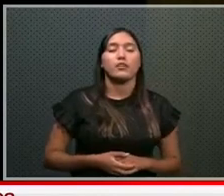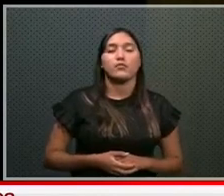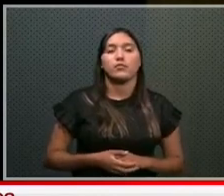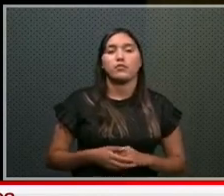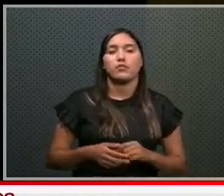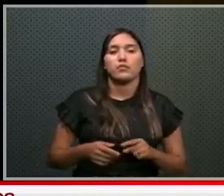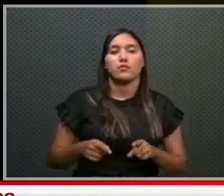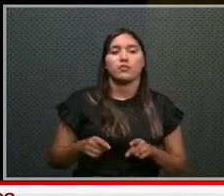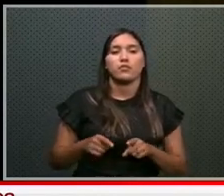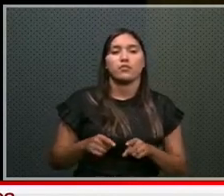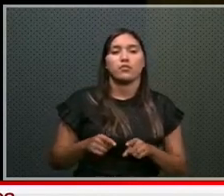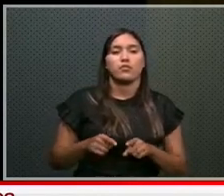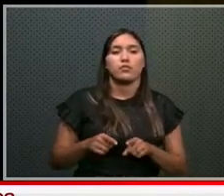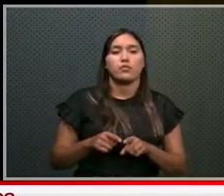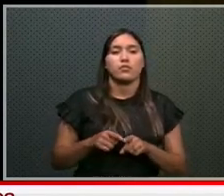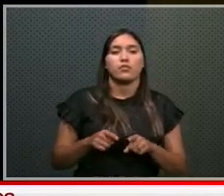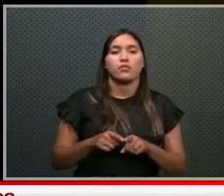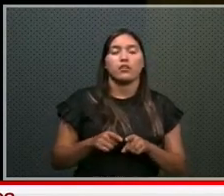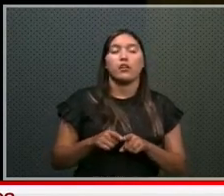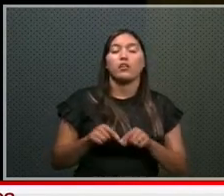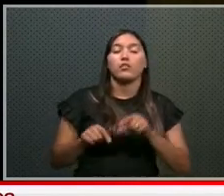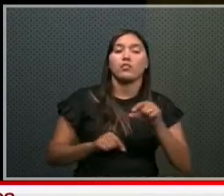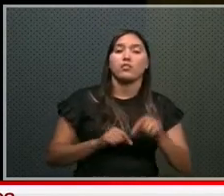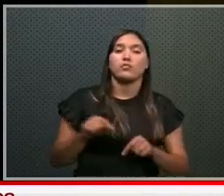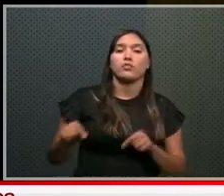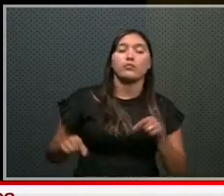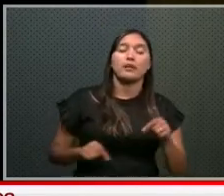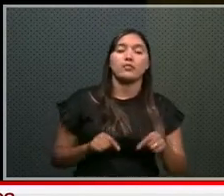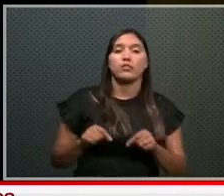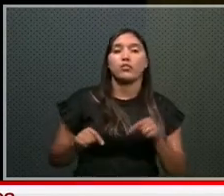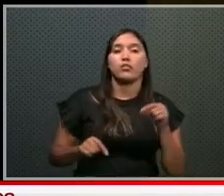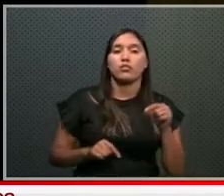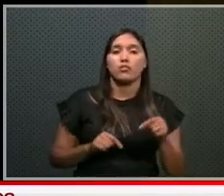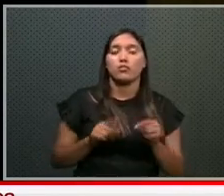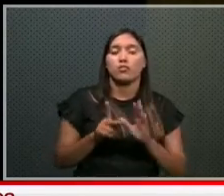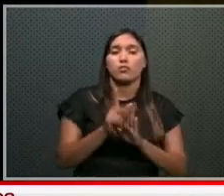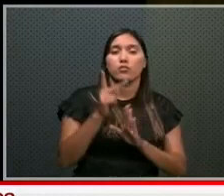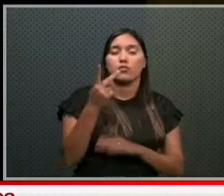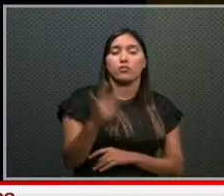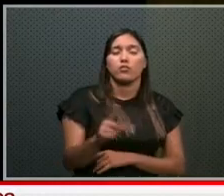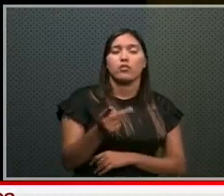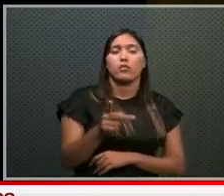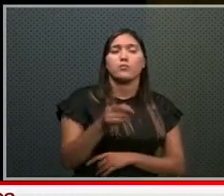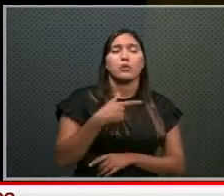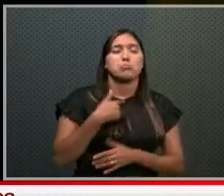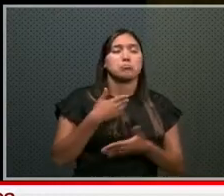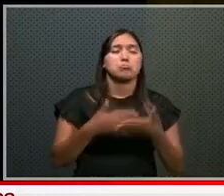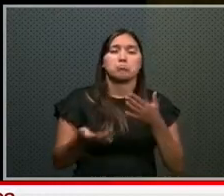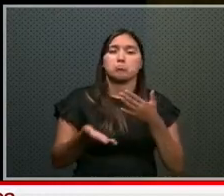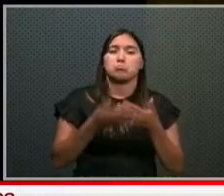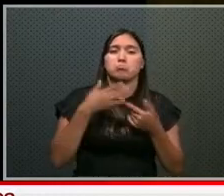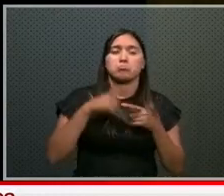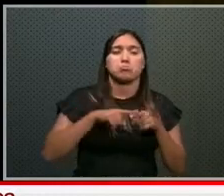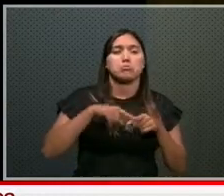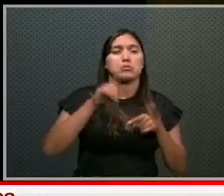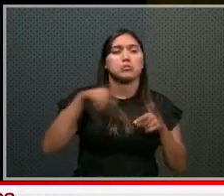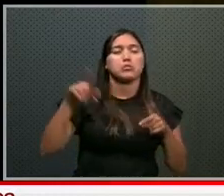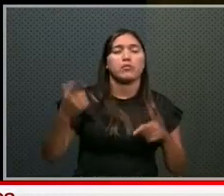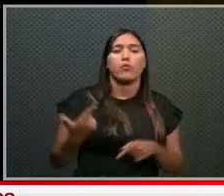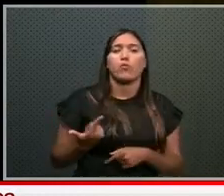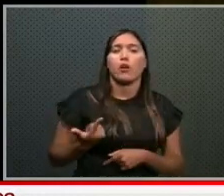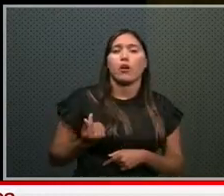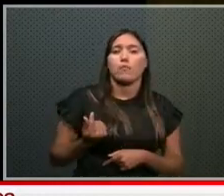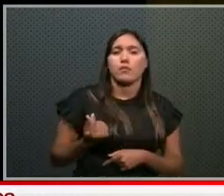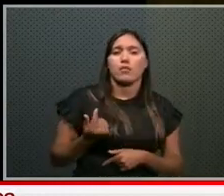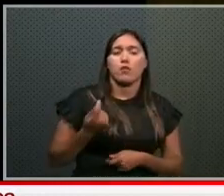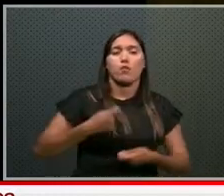agrícolas nós precisamos fazer chegar tecnologia aos nossos produtores independente do seu nível e do seu capital